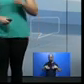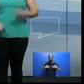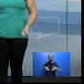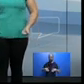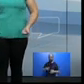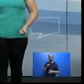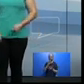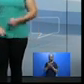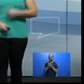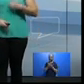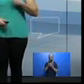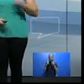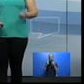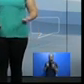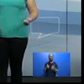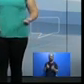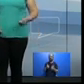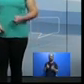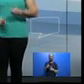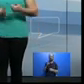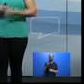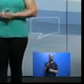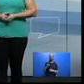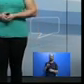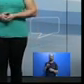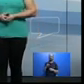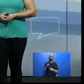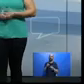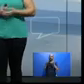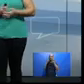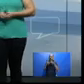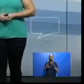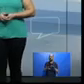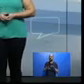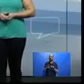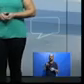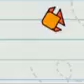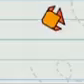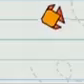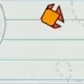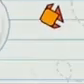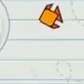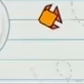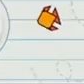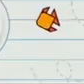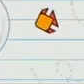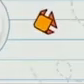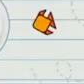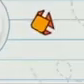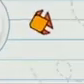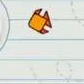Ótimos estudos para vocês, ótima aula, fiquem com Deus e até a próxima.